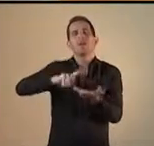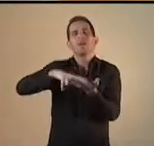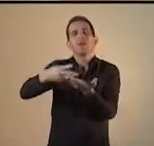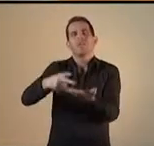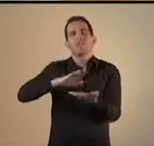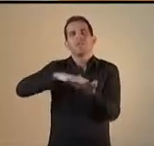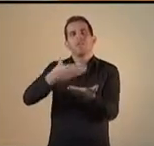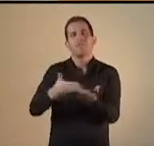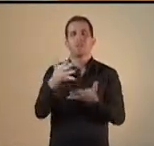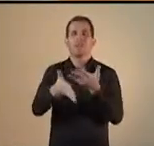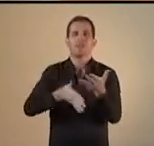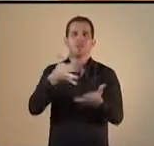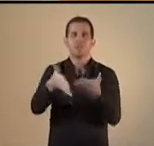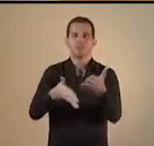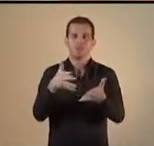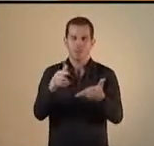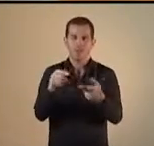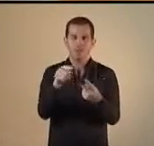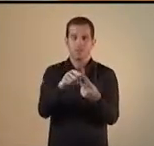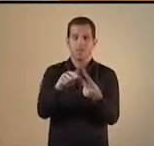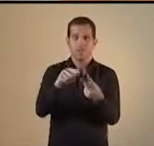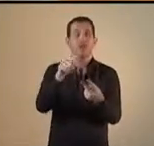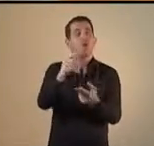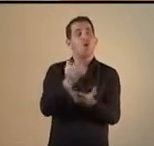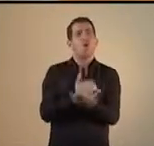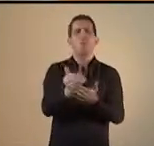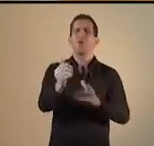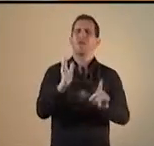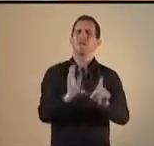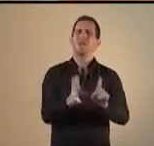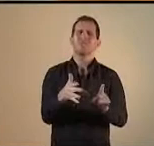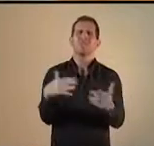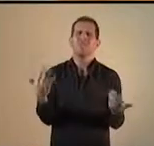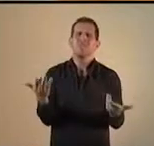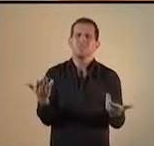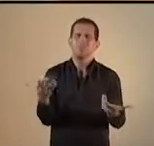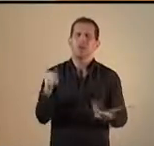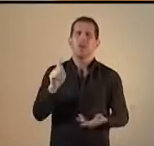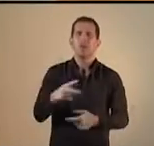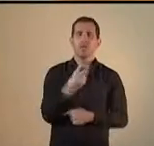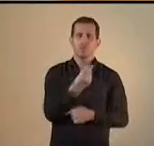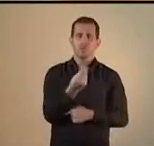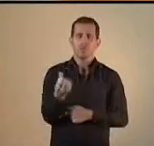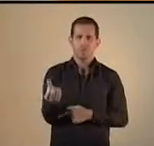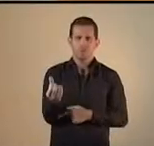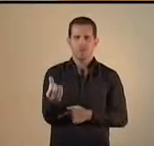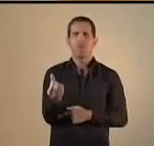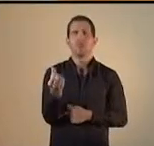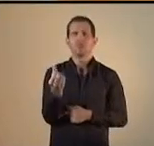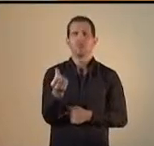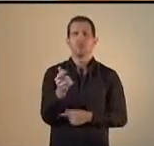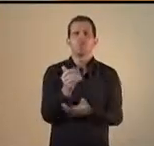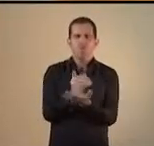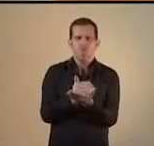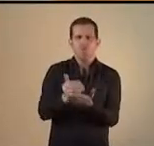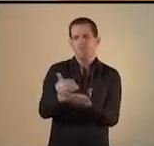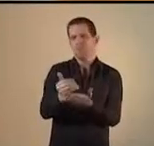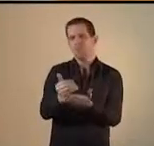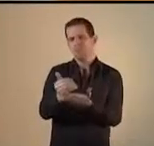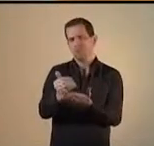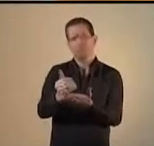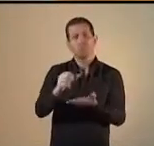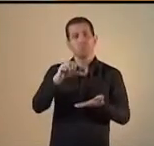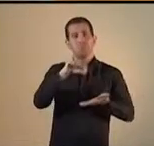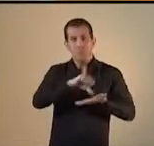primeiramente em 2006, onde foi a primeira edição do curso, edição à distância, isso com